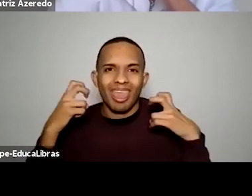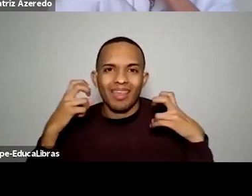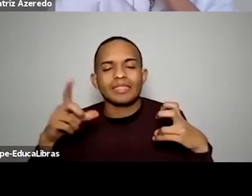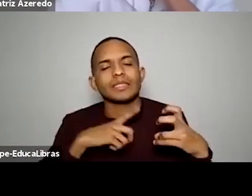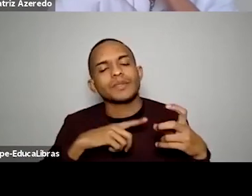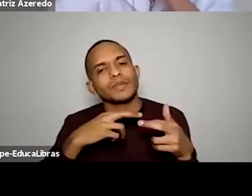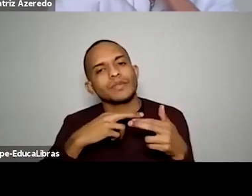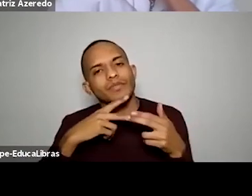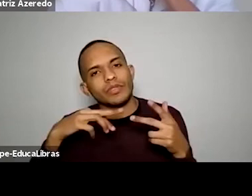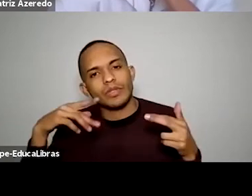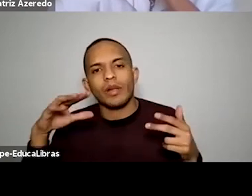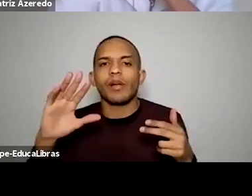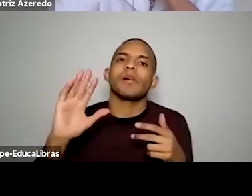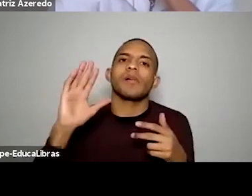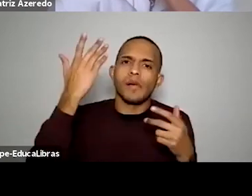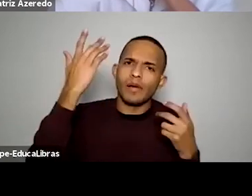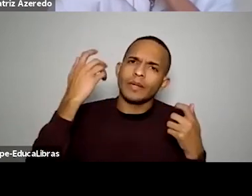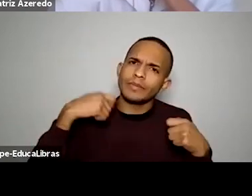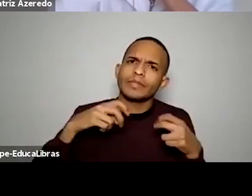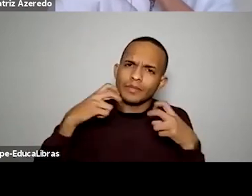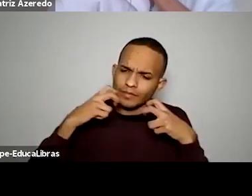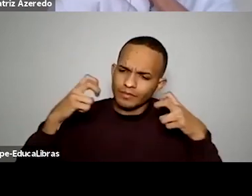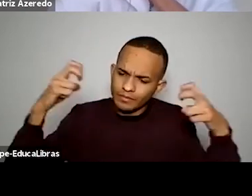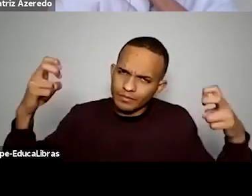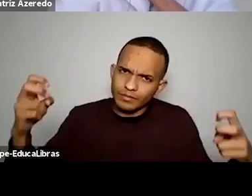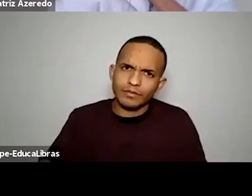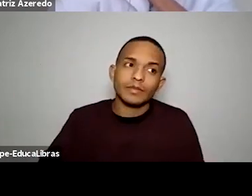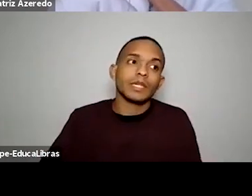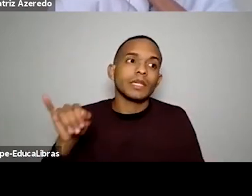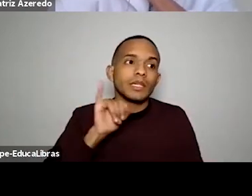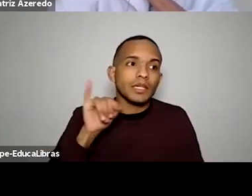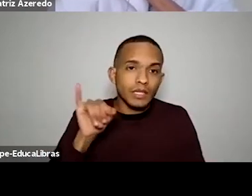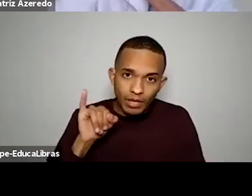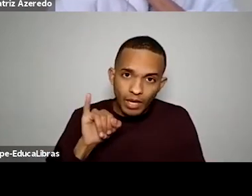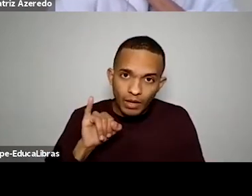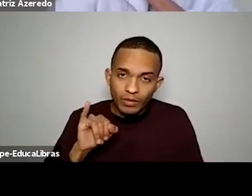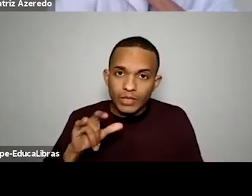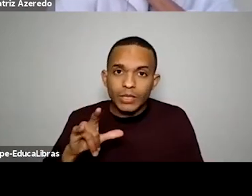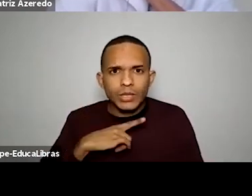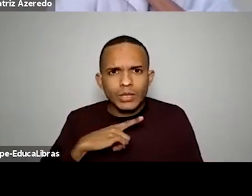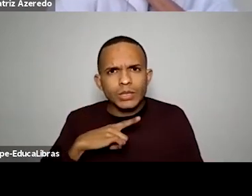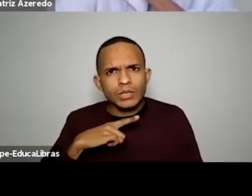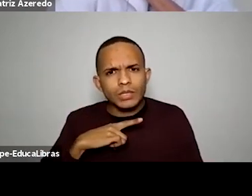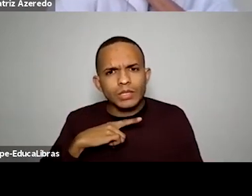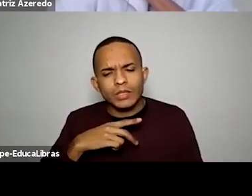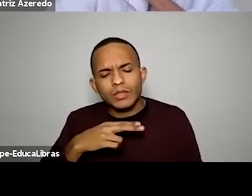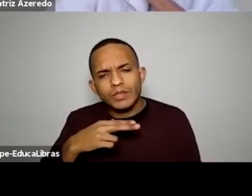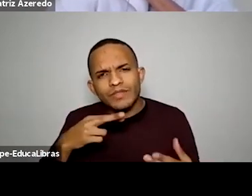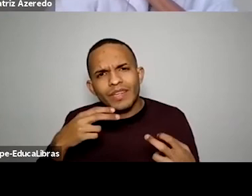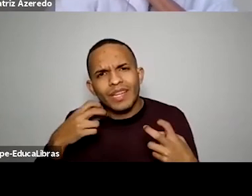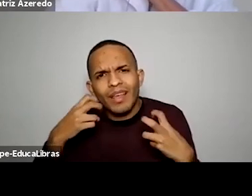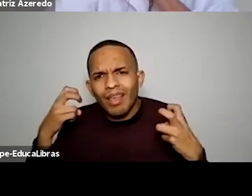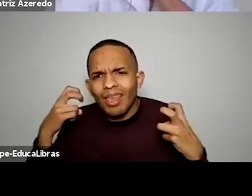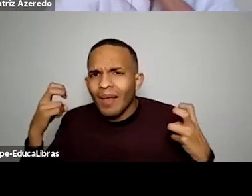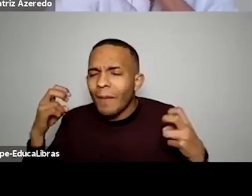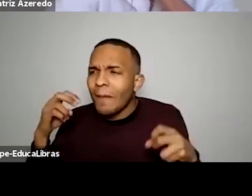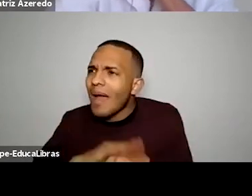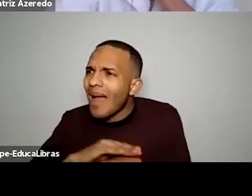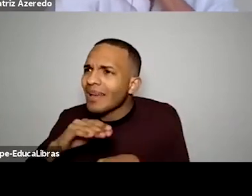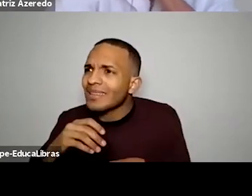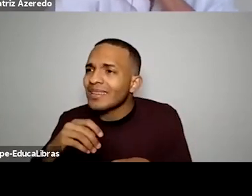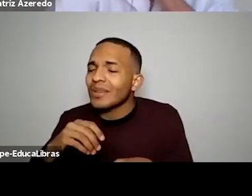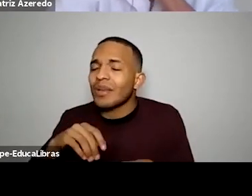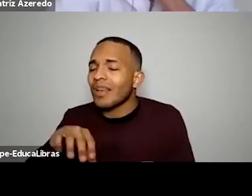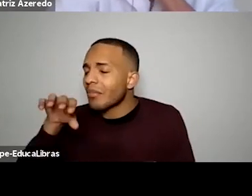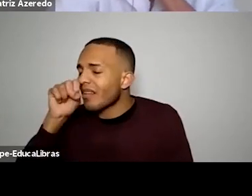razões para gritar. Irmão, tenho mais necessidade de gritar do que de respirar.